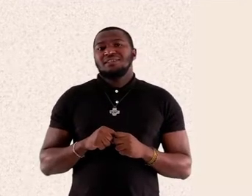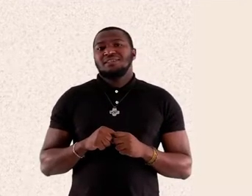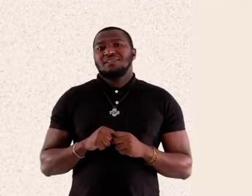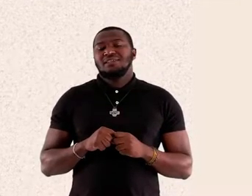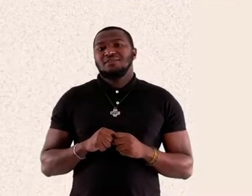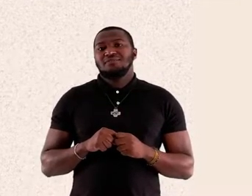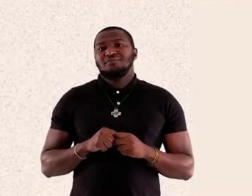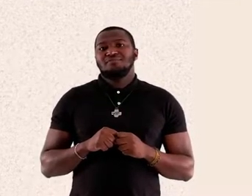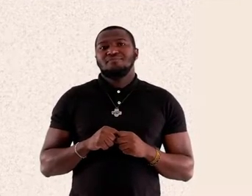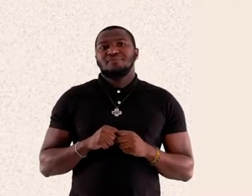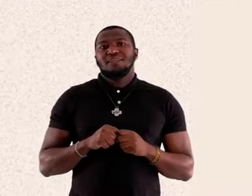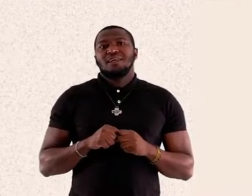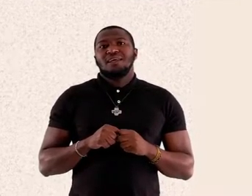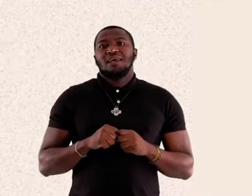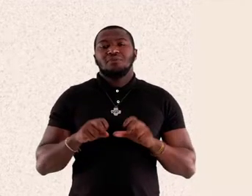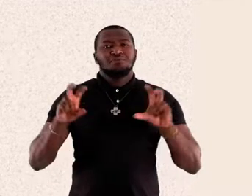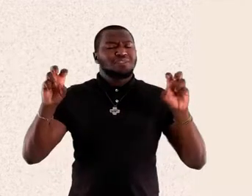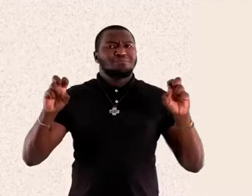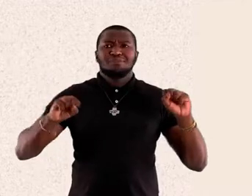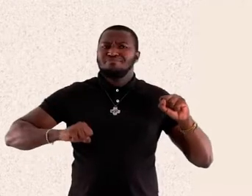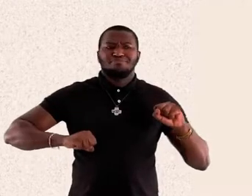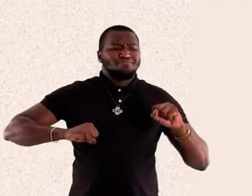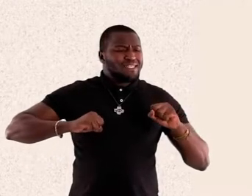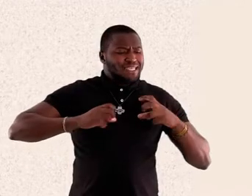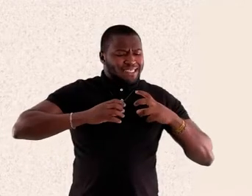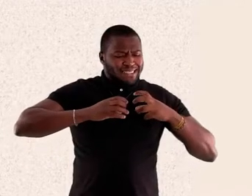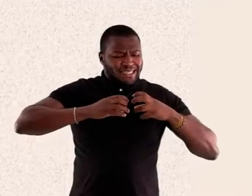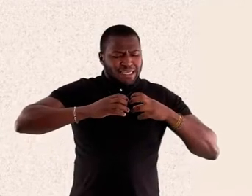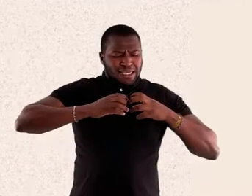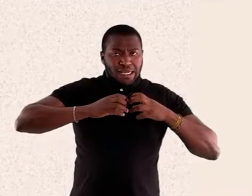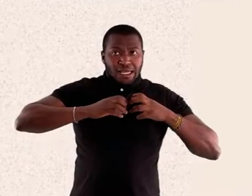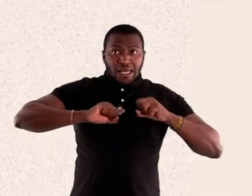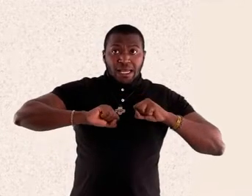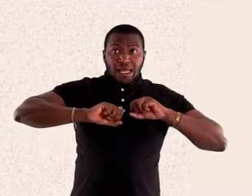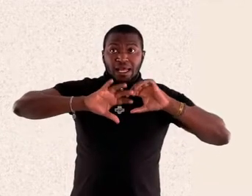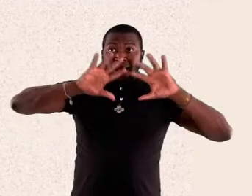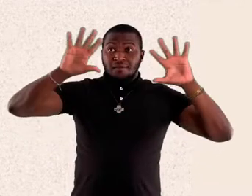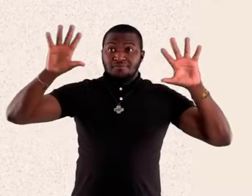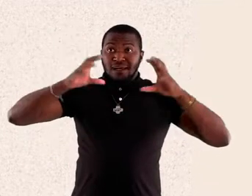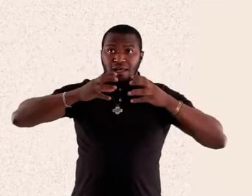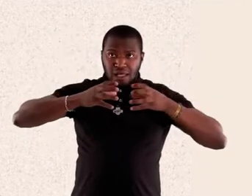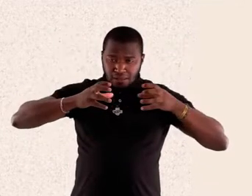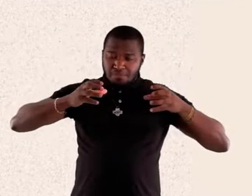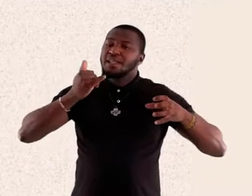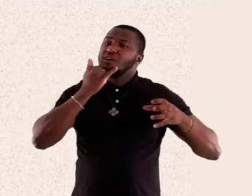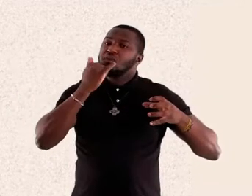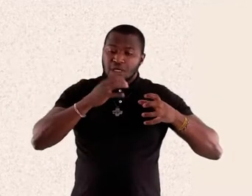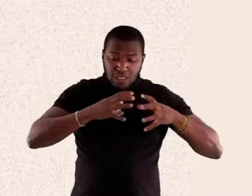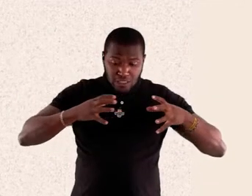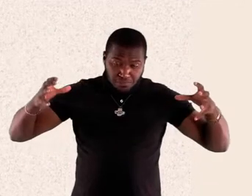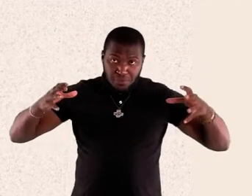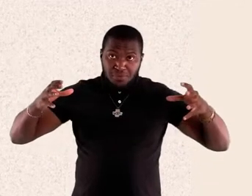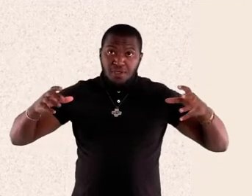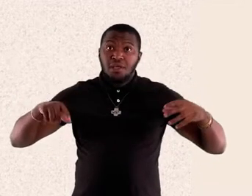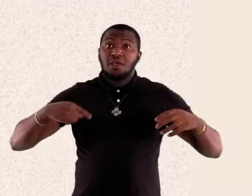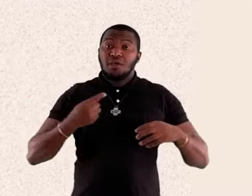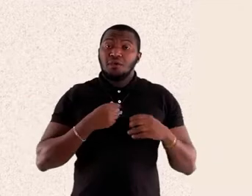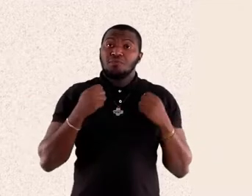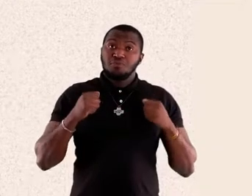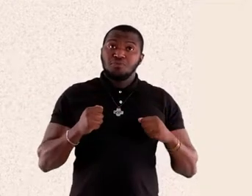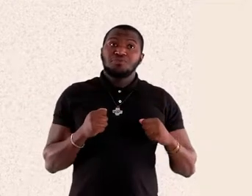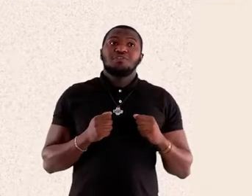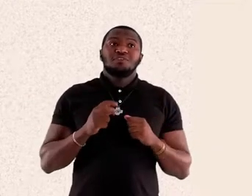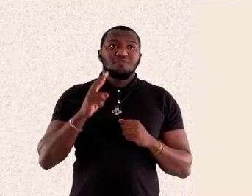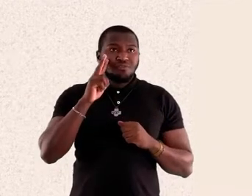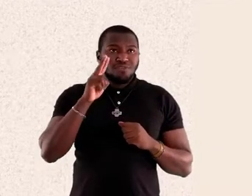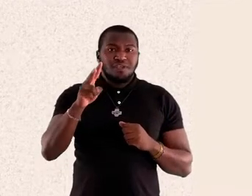entrar nisso porque eu matemática gigantesca Mas é uma curiosidade que eu tive acesso na aula da Suzana Herculano que é